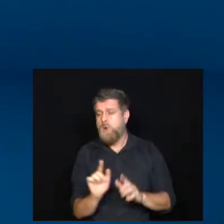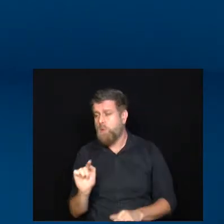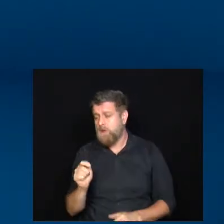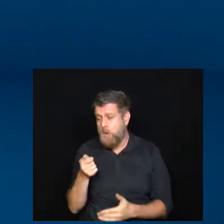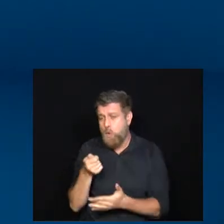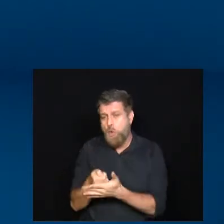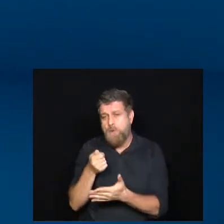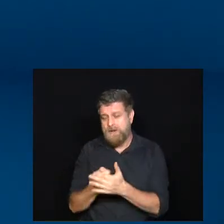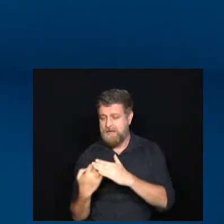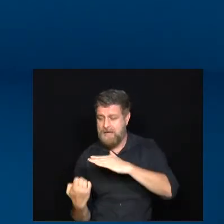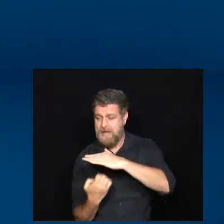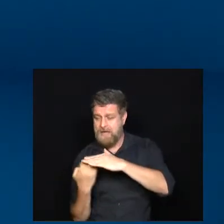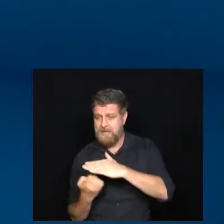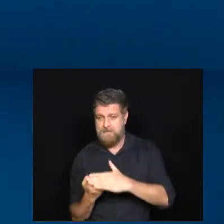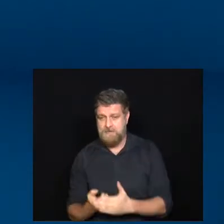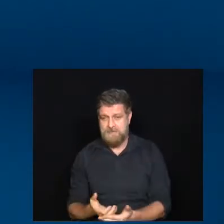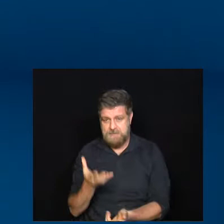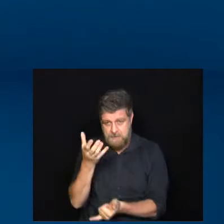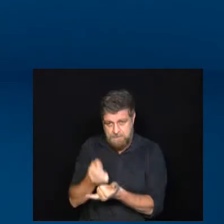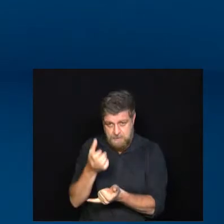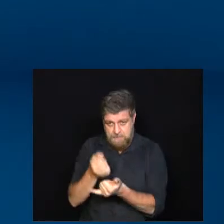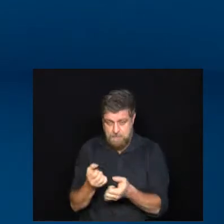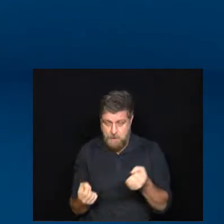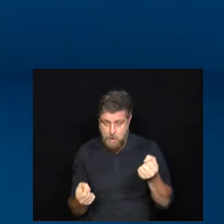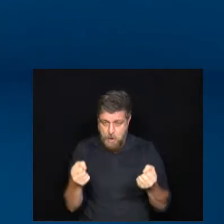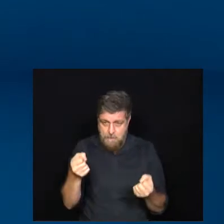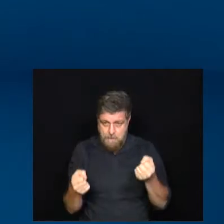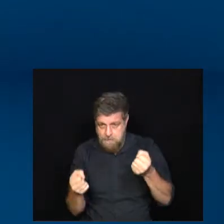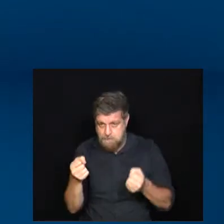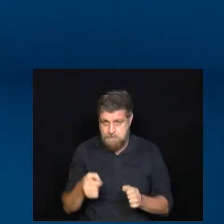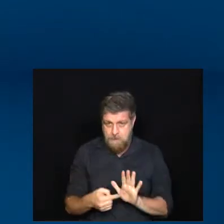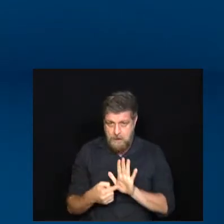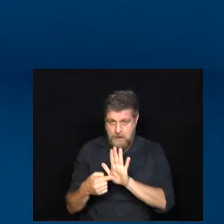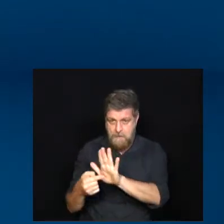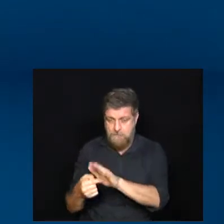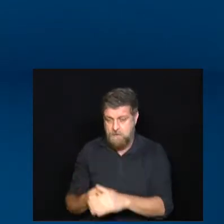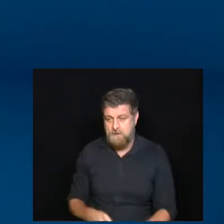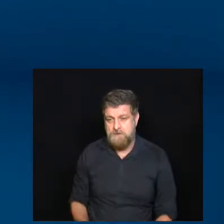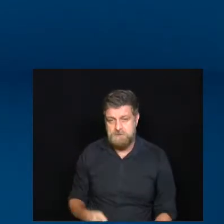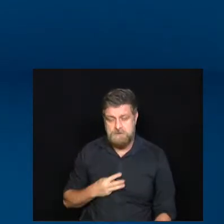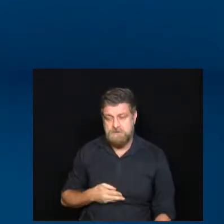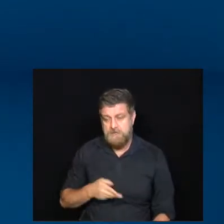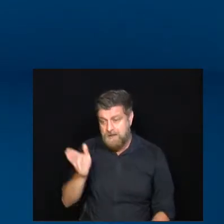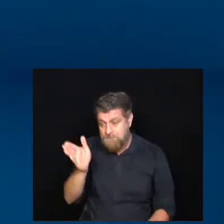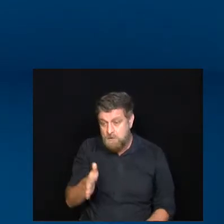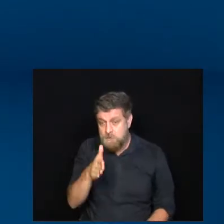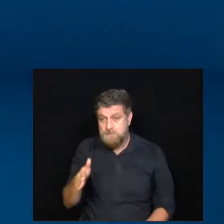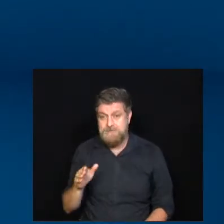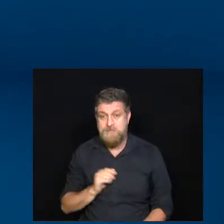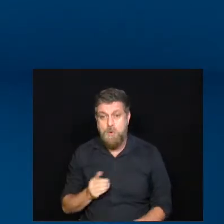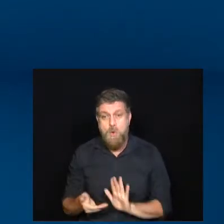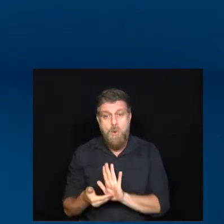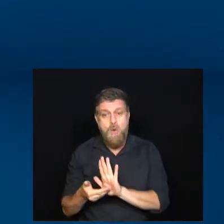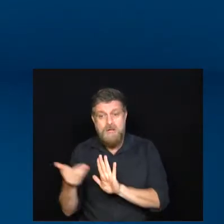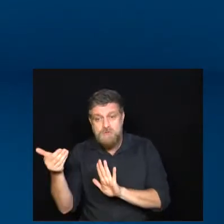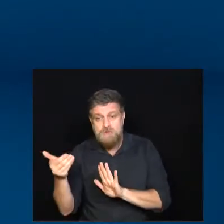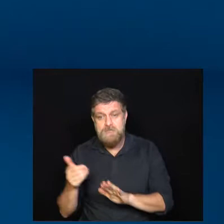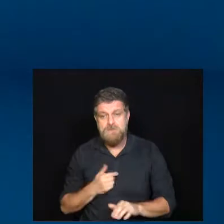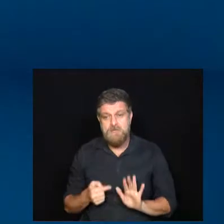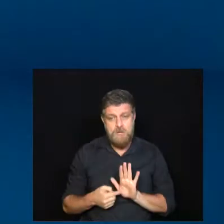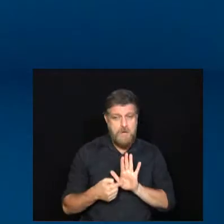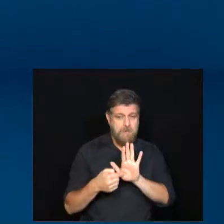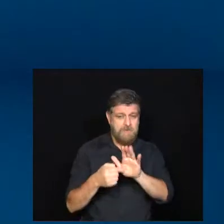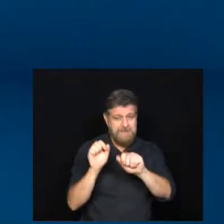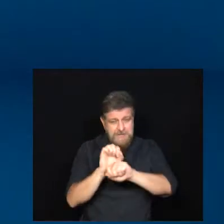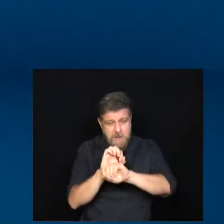que empresas de aplicativos notifiquem o prestador de serviço de sua suspensão ou exclusão, com indicação